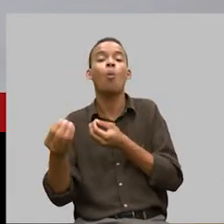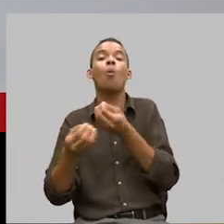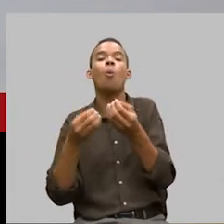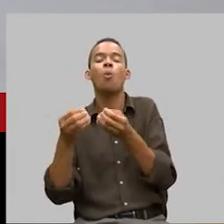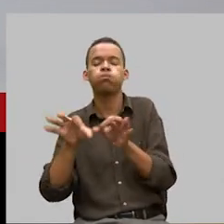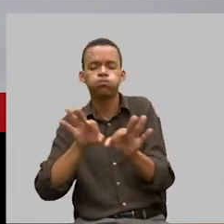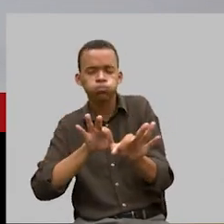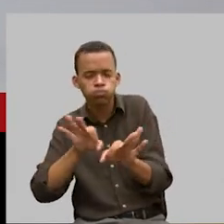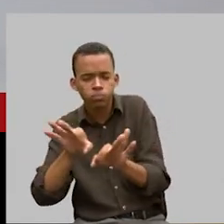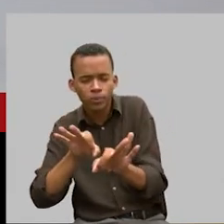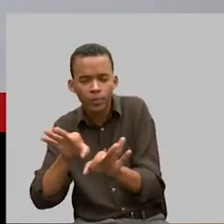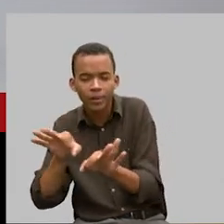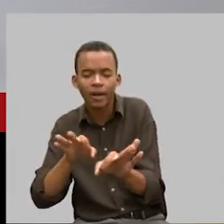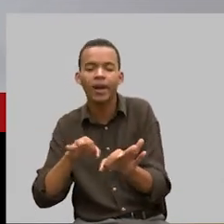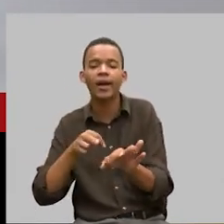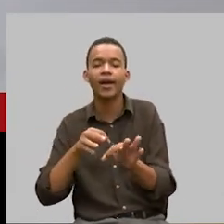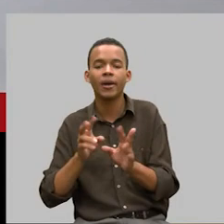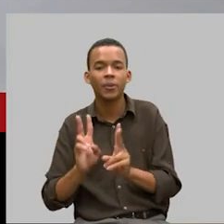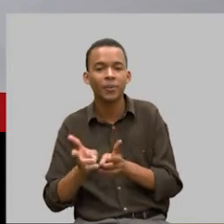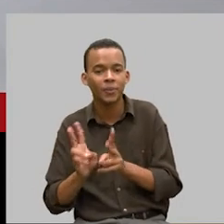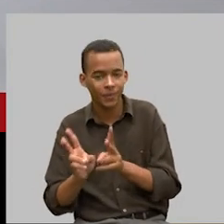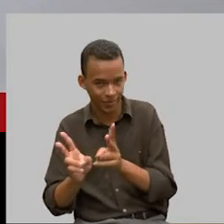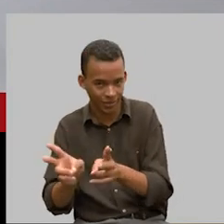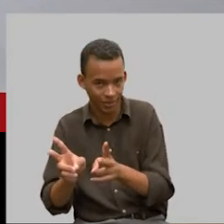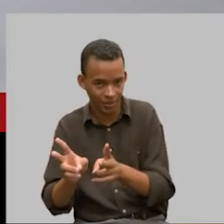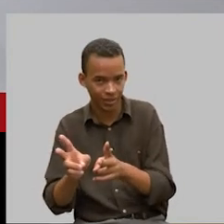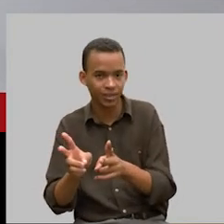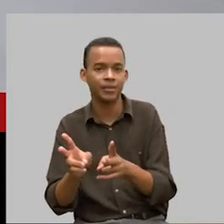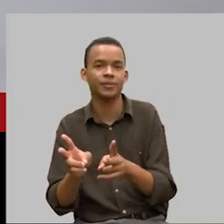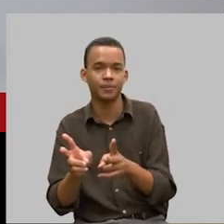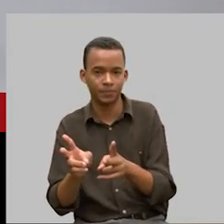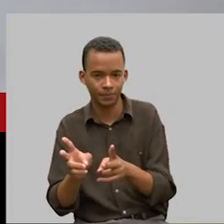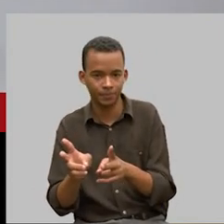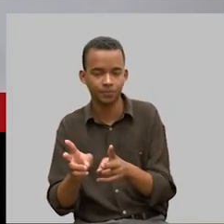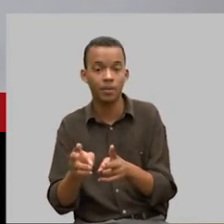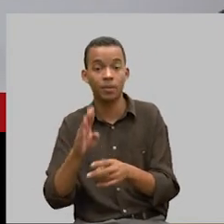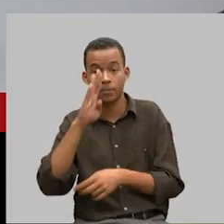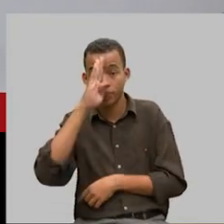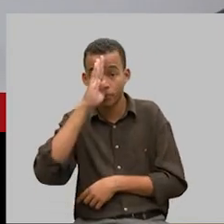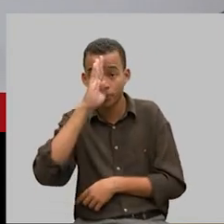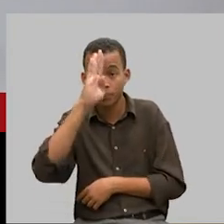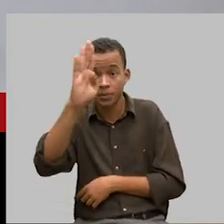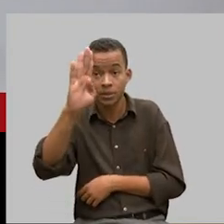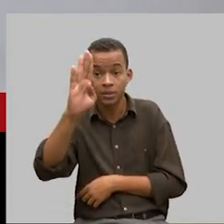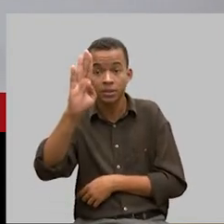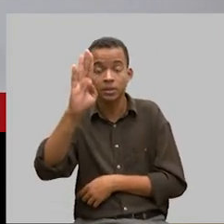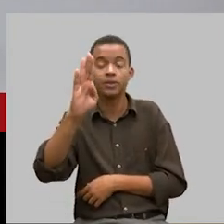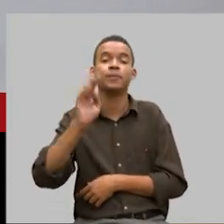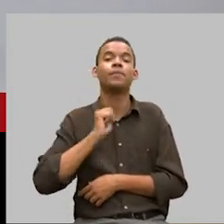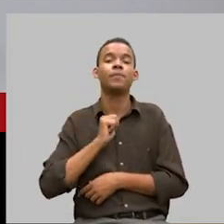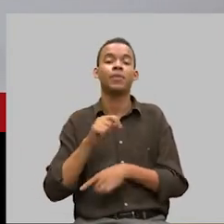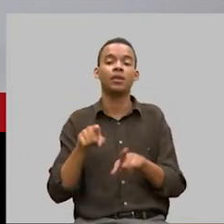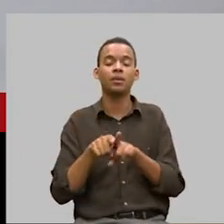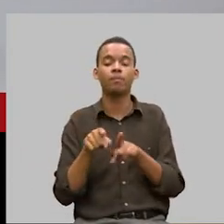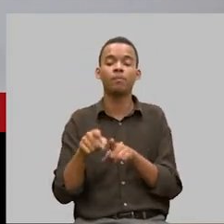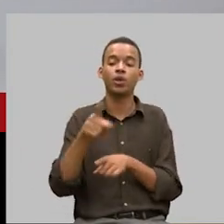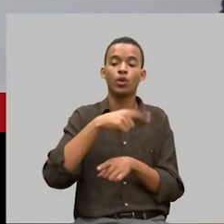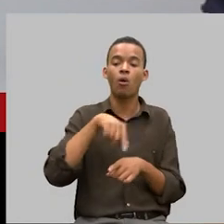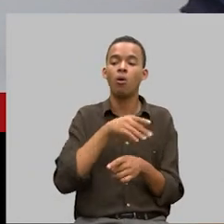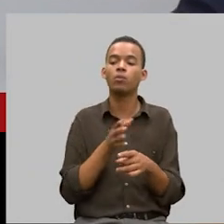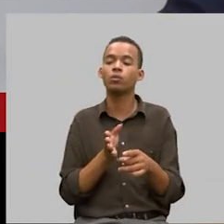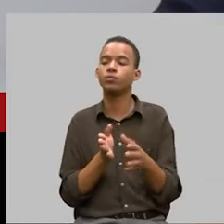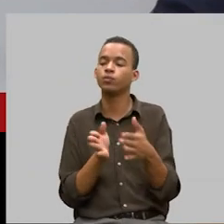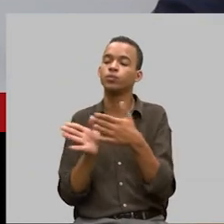pare de girar e principalmente conduzir para que lado é que a gente quer que